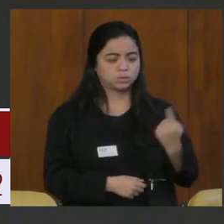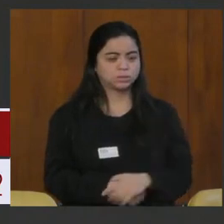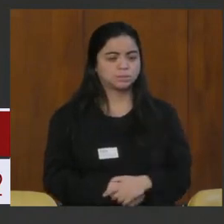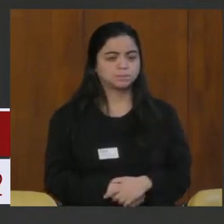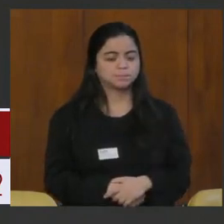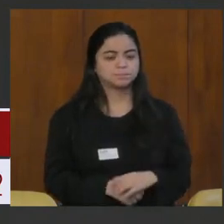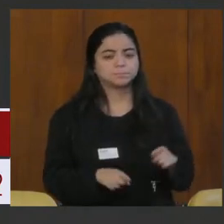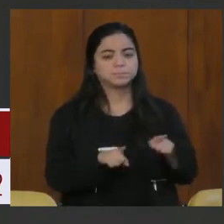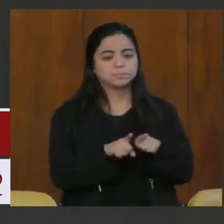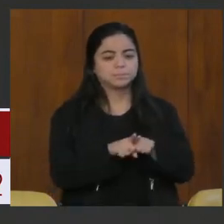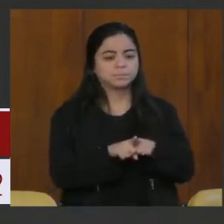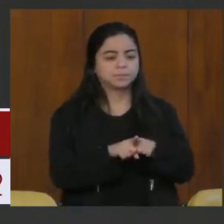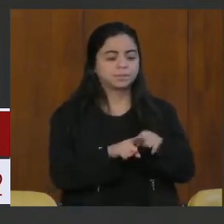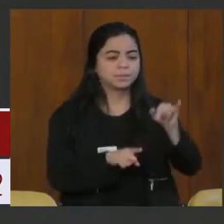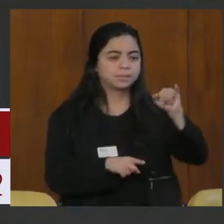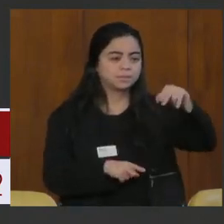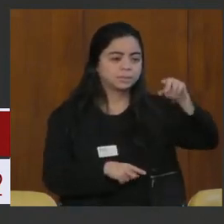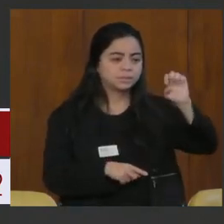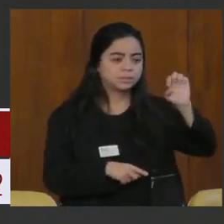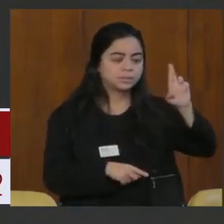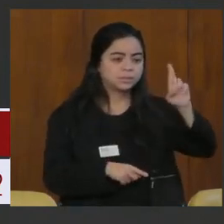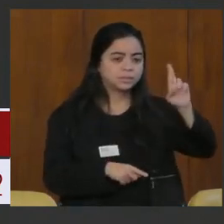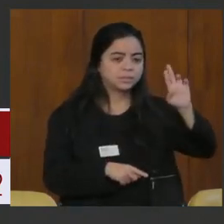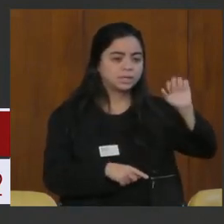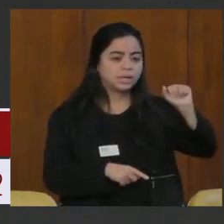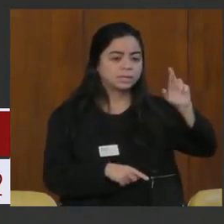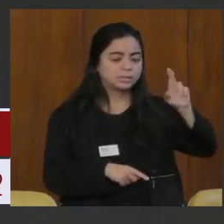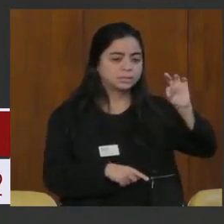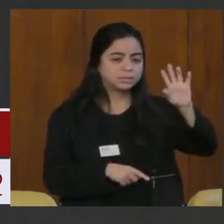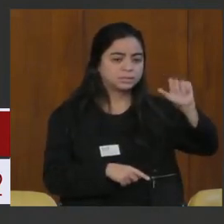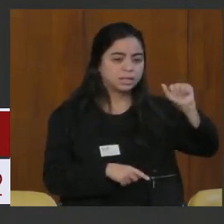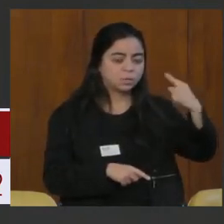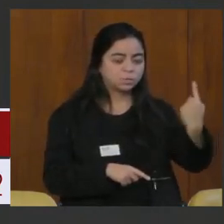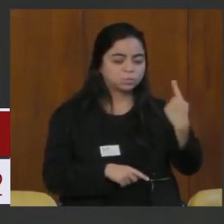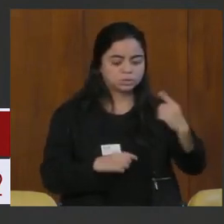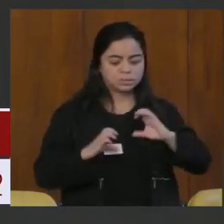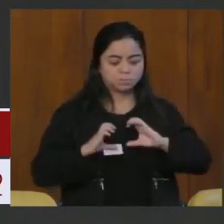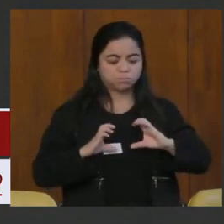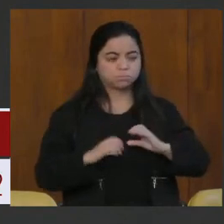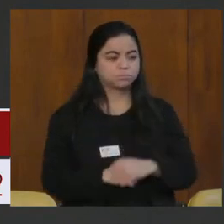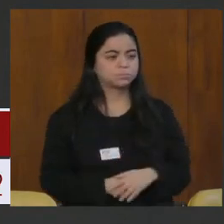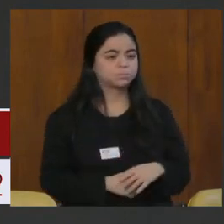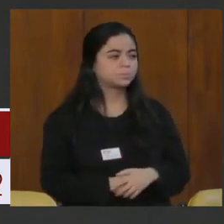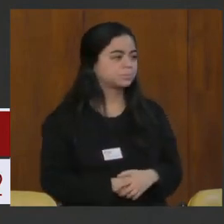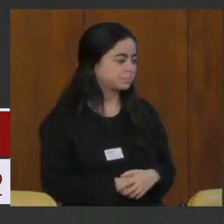a interatrial também, ela não vem sozinha. Pode passar outra.